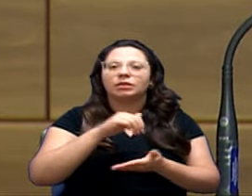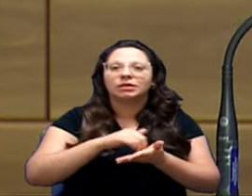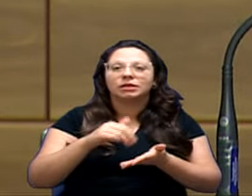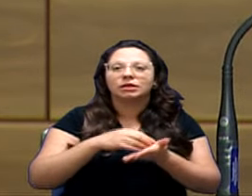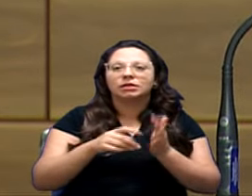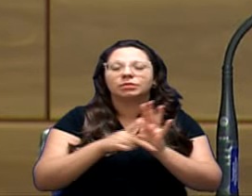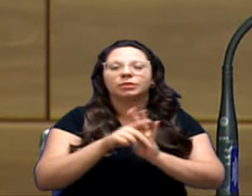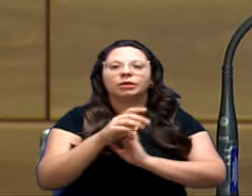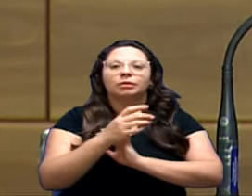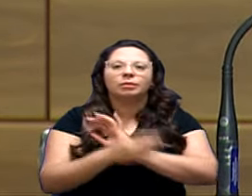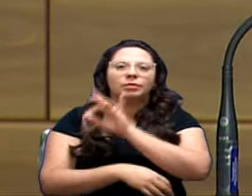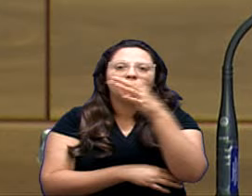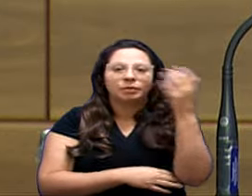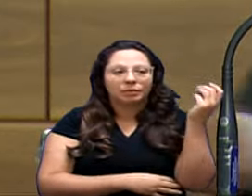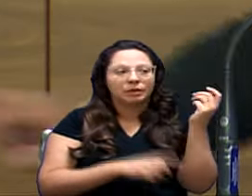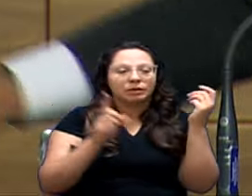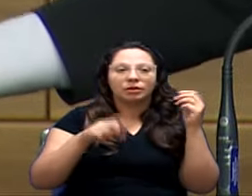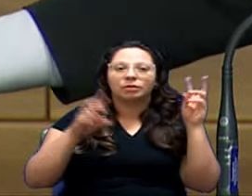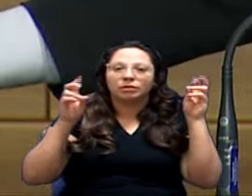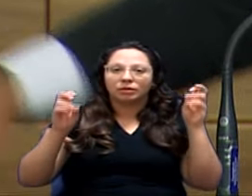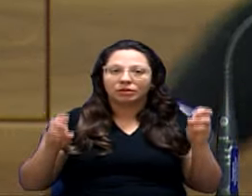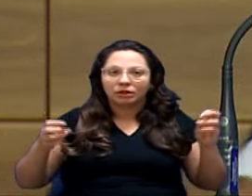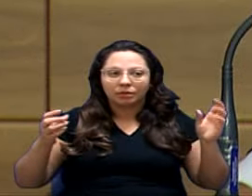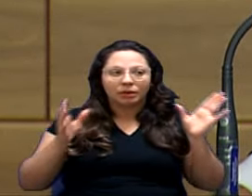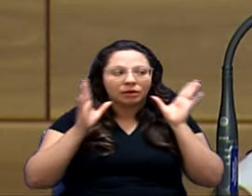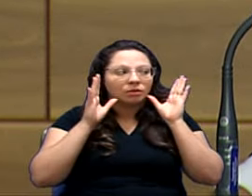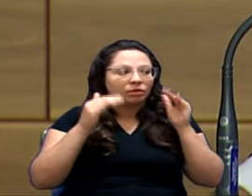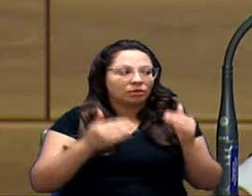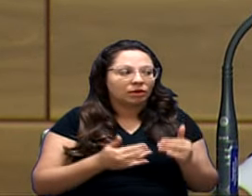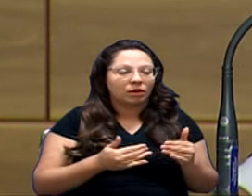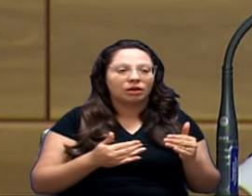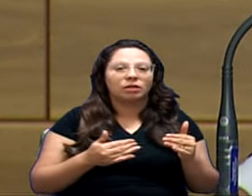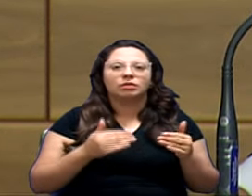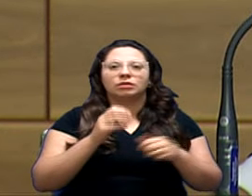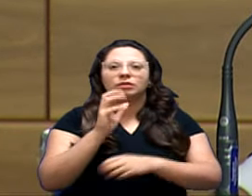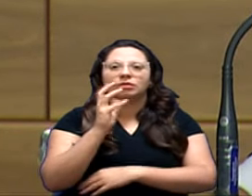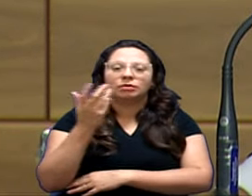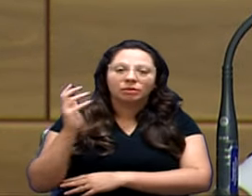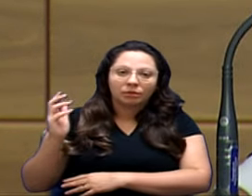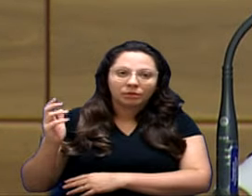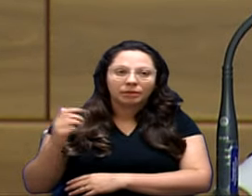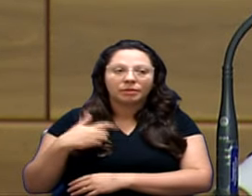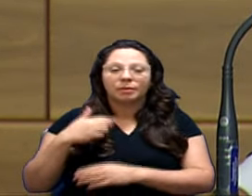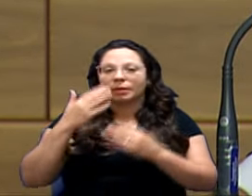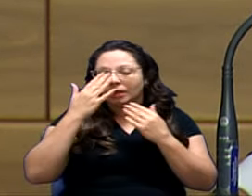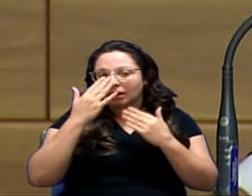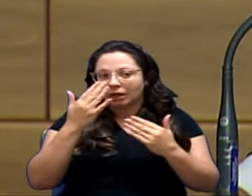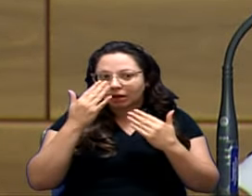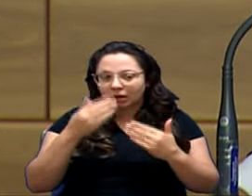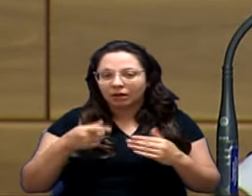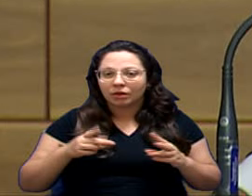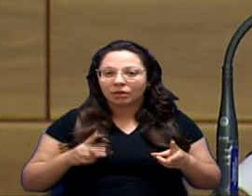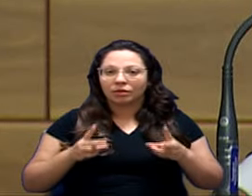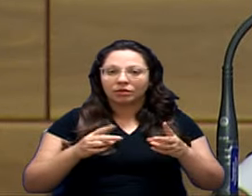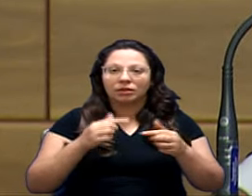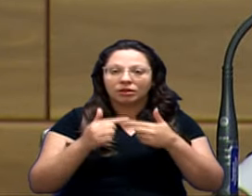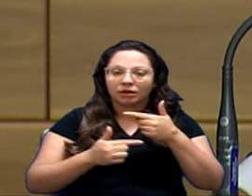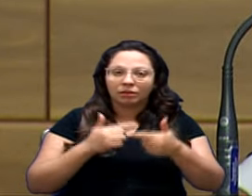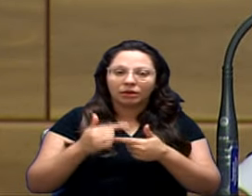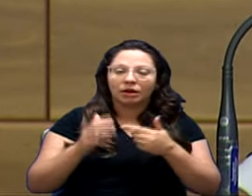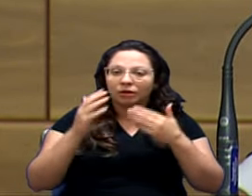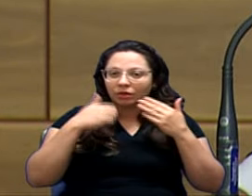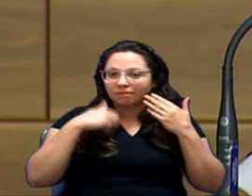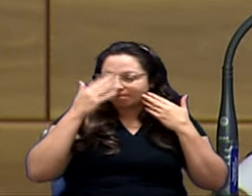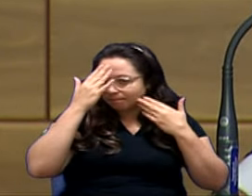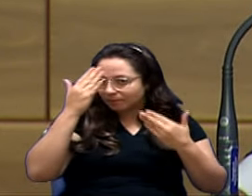que é voltar ao meio ambiente Glauco agradeço a oportunidade da continuidade nesse trabalho e obrigado por por confiar